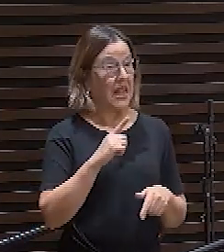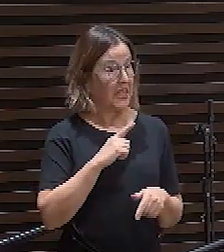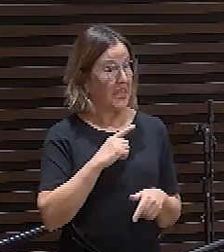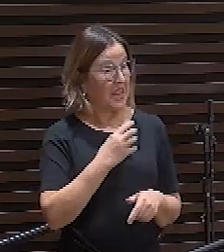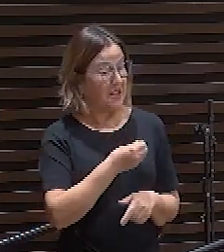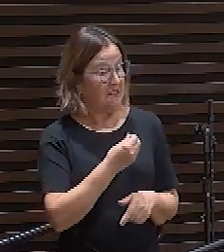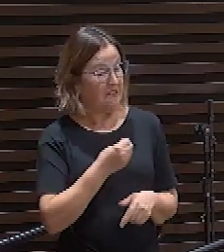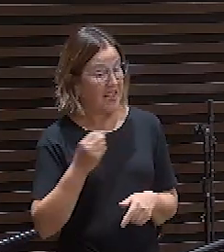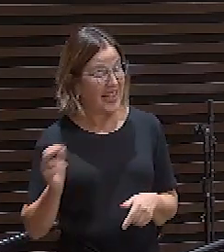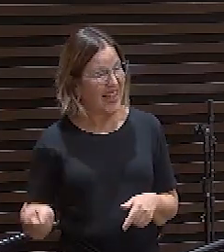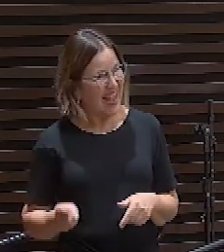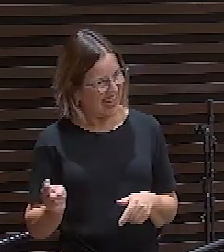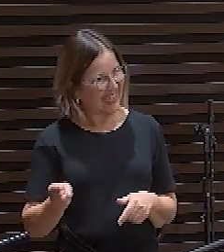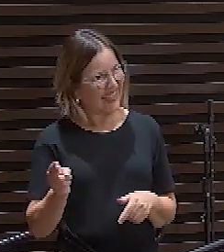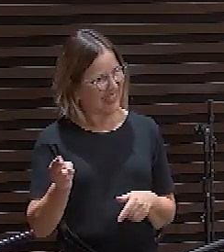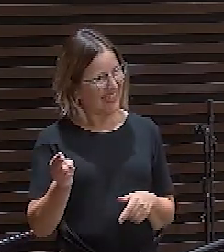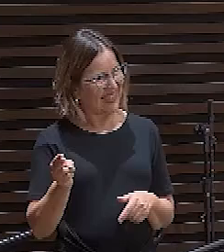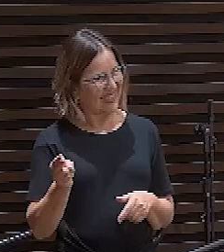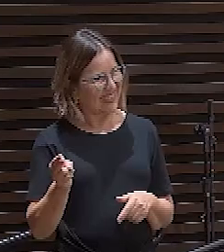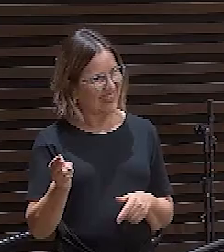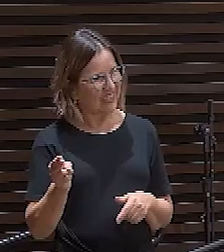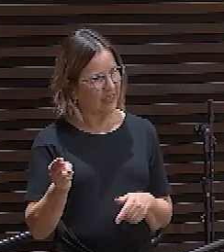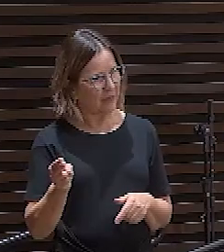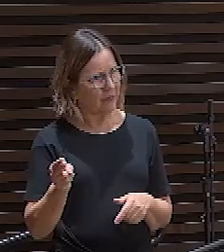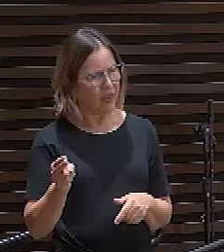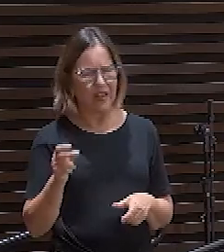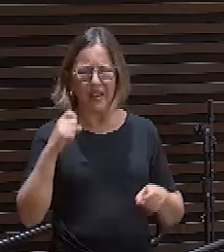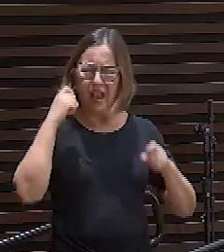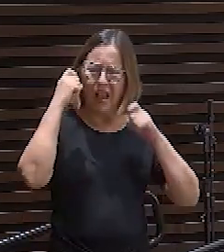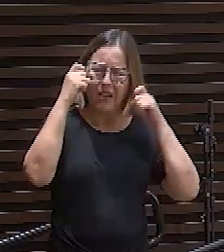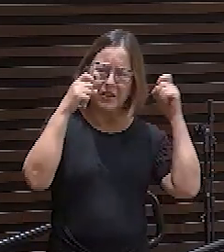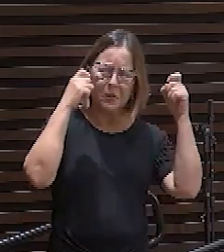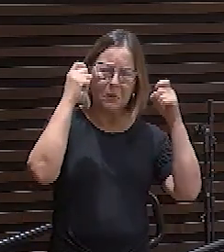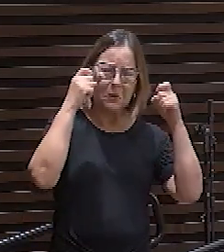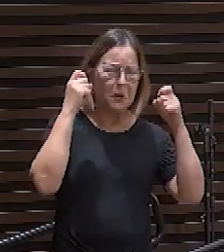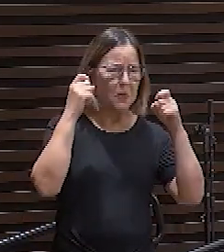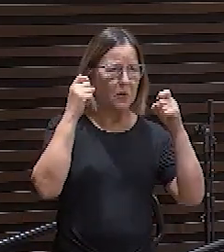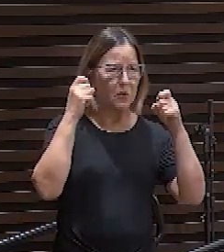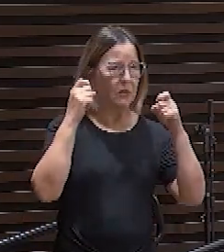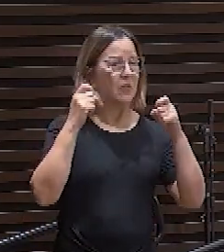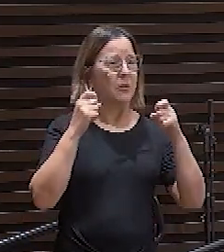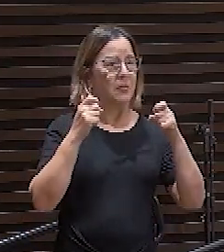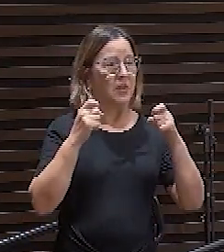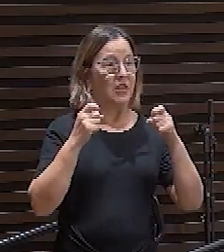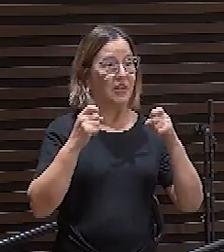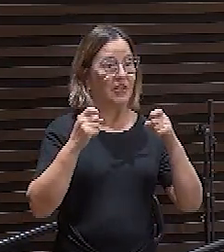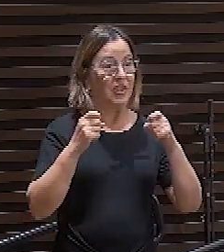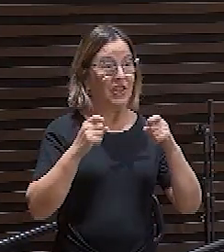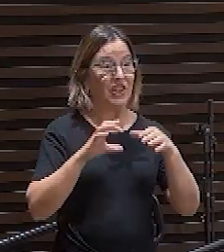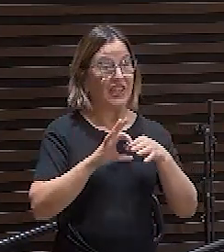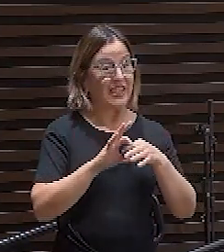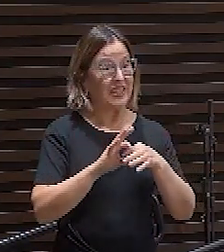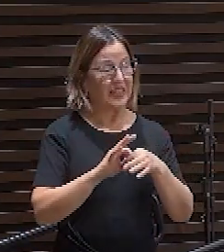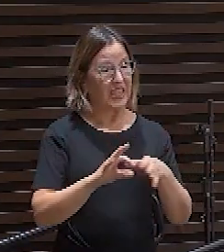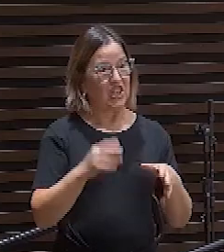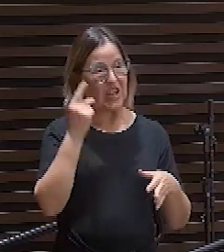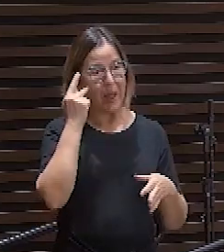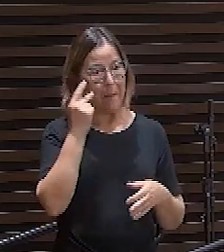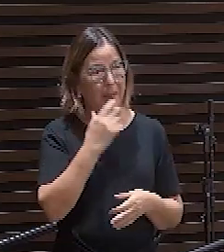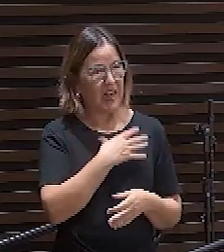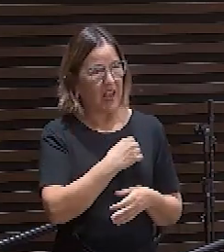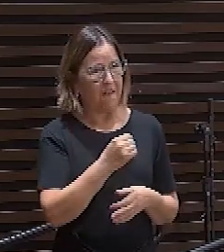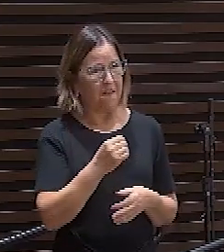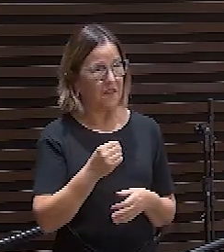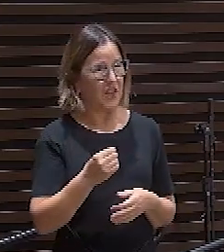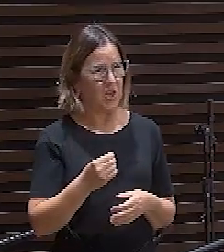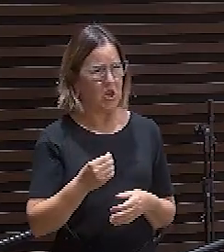maior herança é para a vida eterna. Não se preocupe em deixar bens materiais. Se deixar, não está errado, não tem problema.